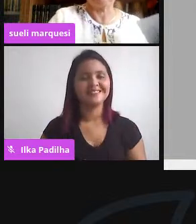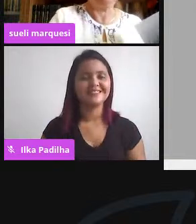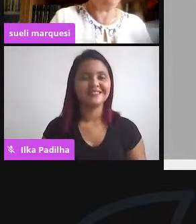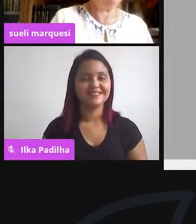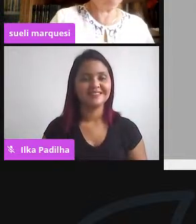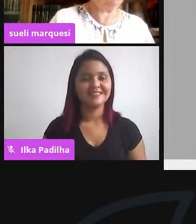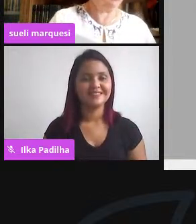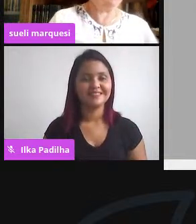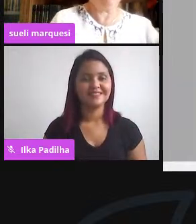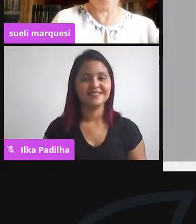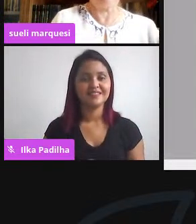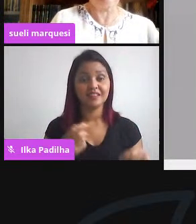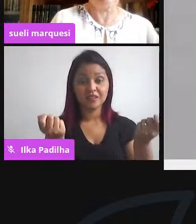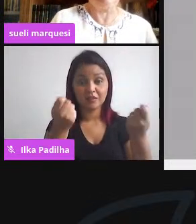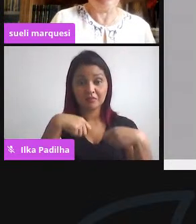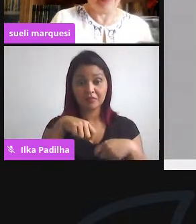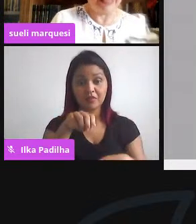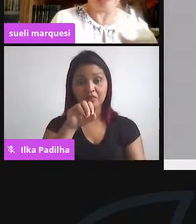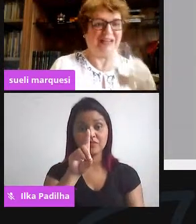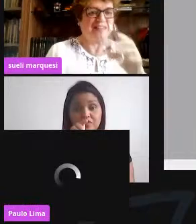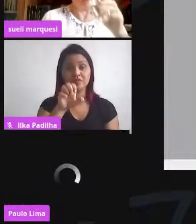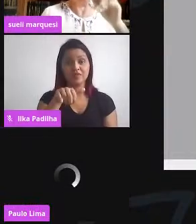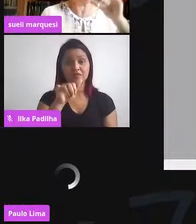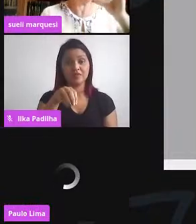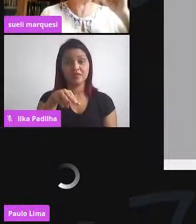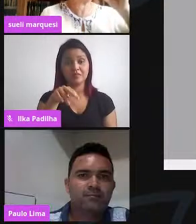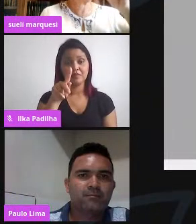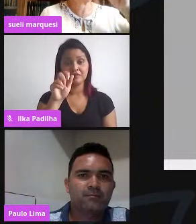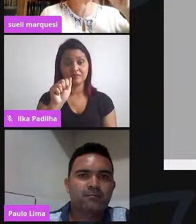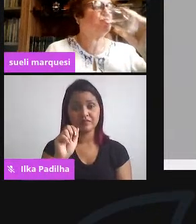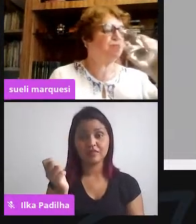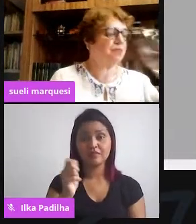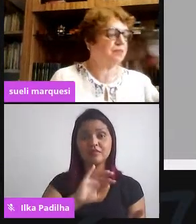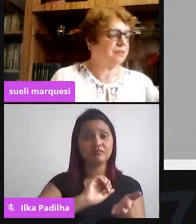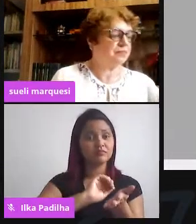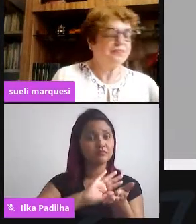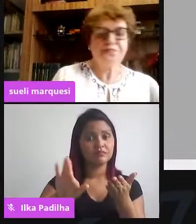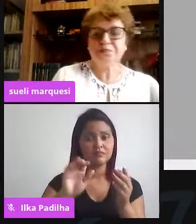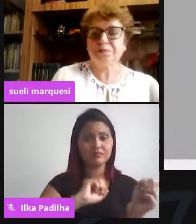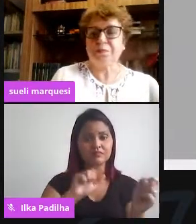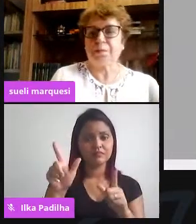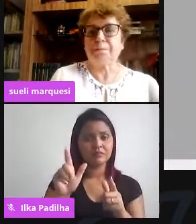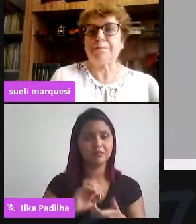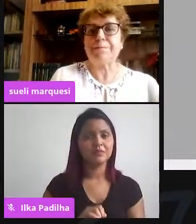Dêmica, pode tirar, né, a apresentação?